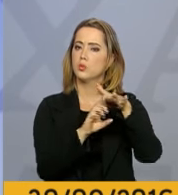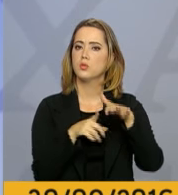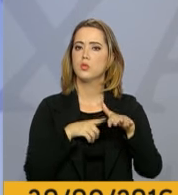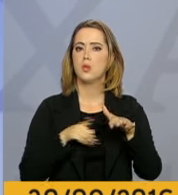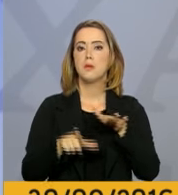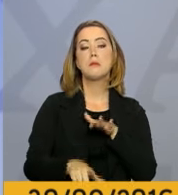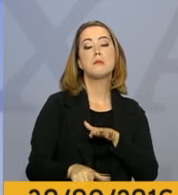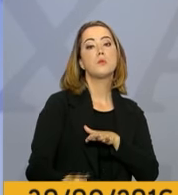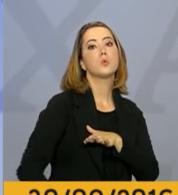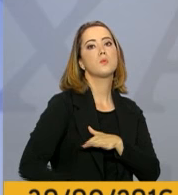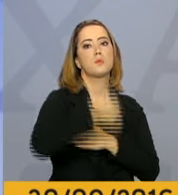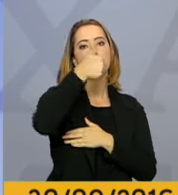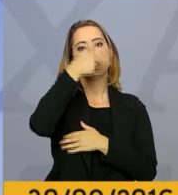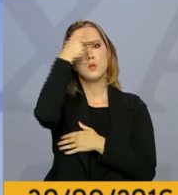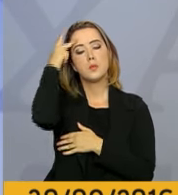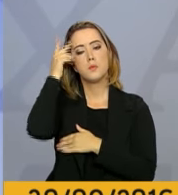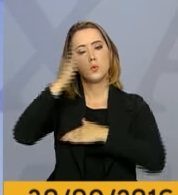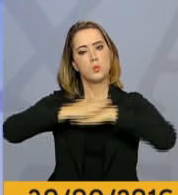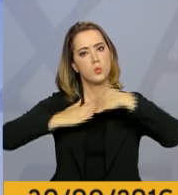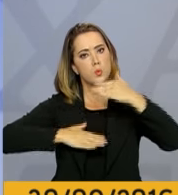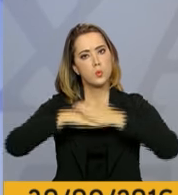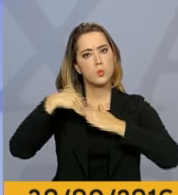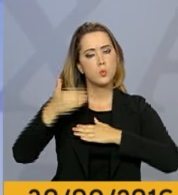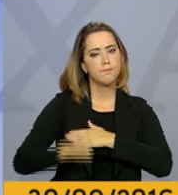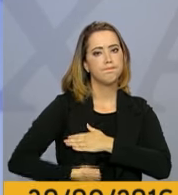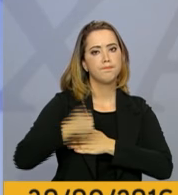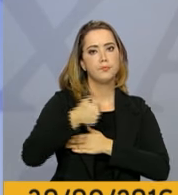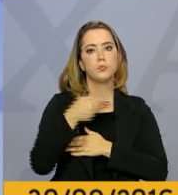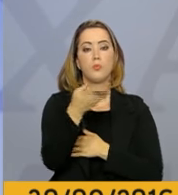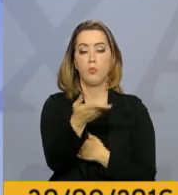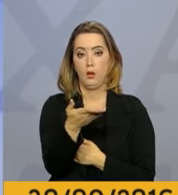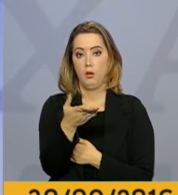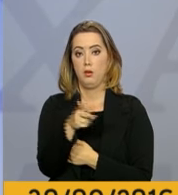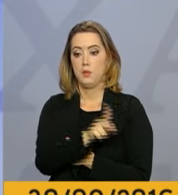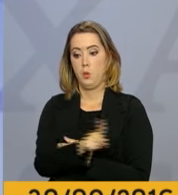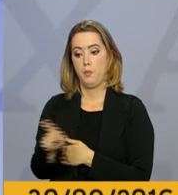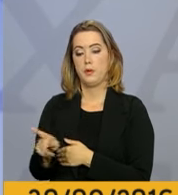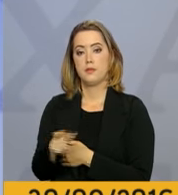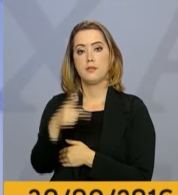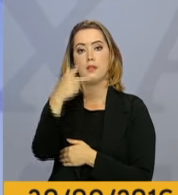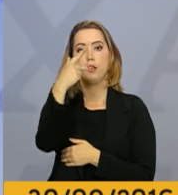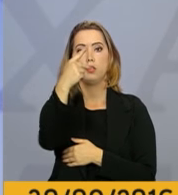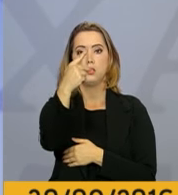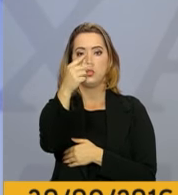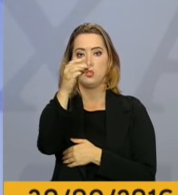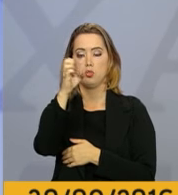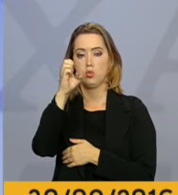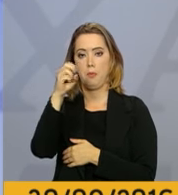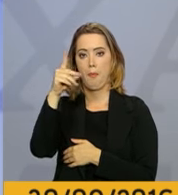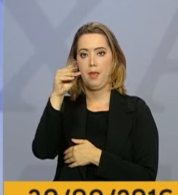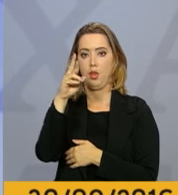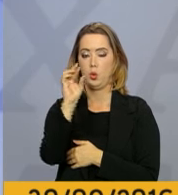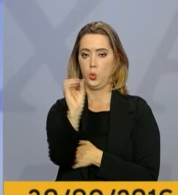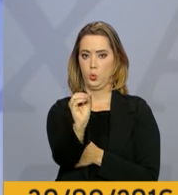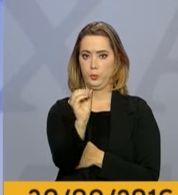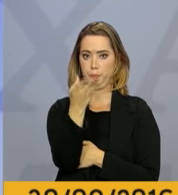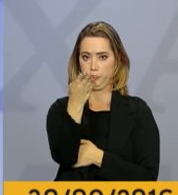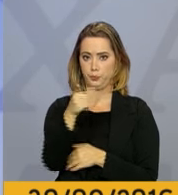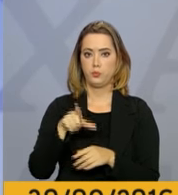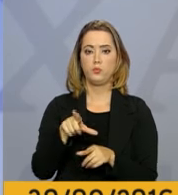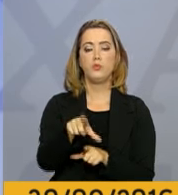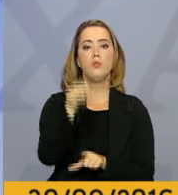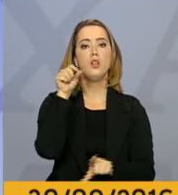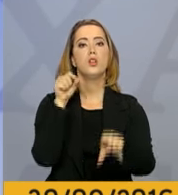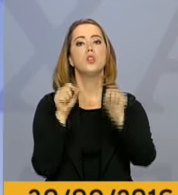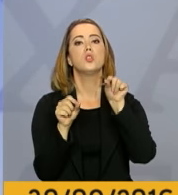os melhores técnicos possíveis. Aliás, está aqui nosso presidente Pedro Parente. Quando ele assumiu, eu disse, Pedro, você vai lá e vai indicar